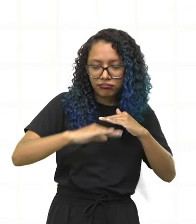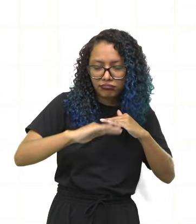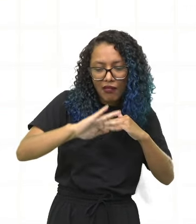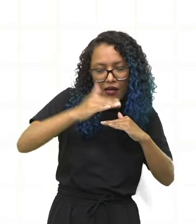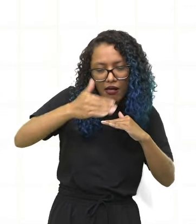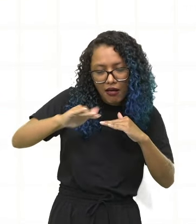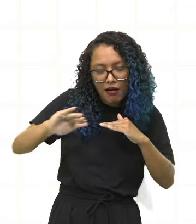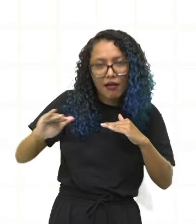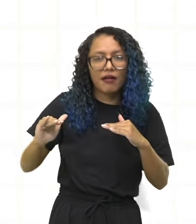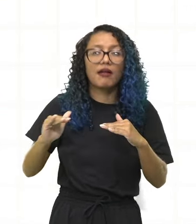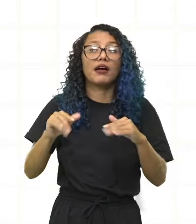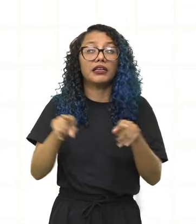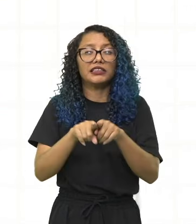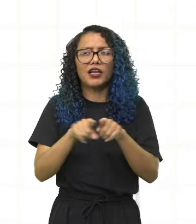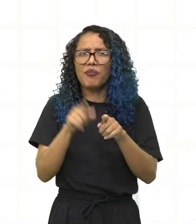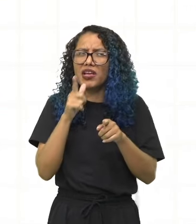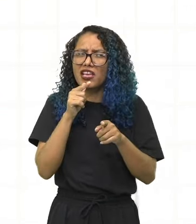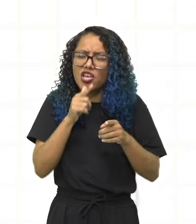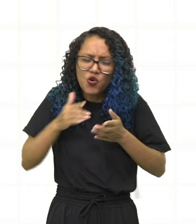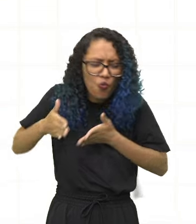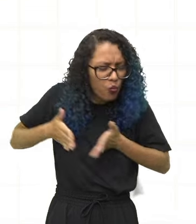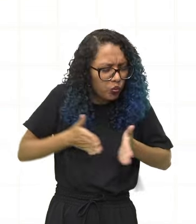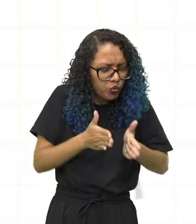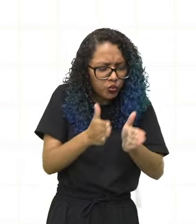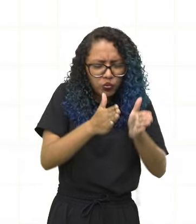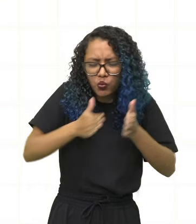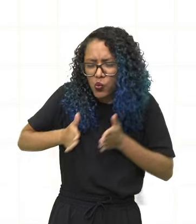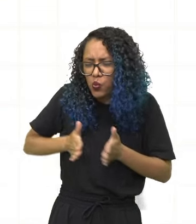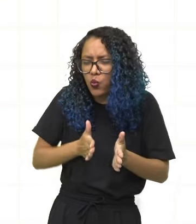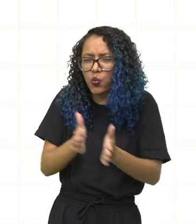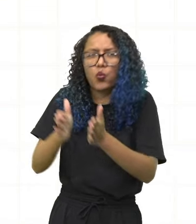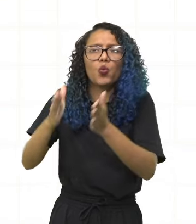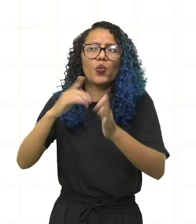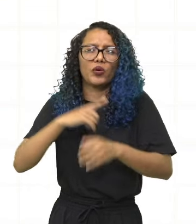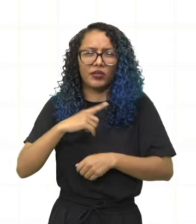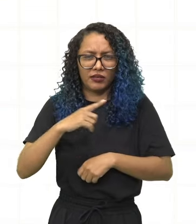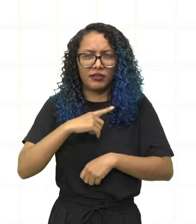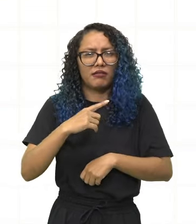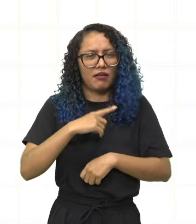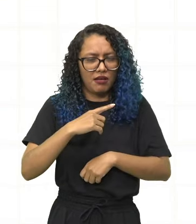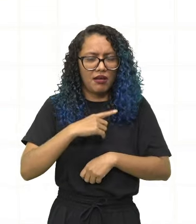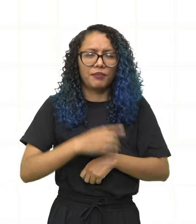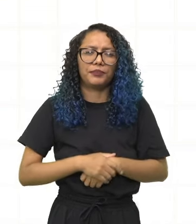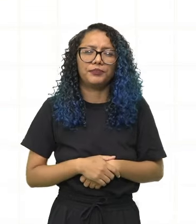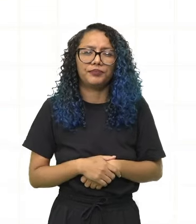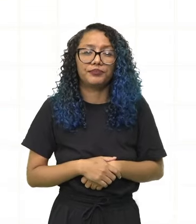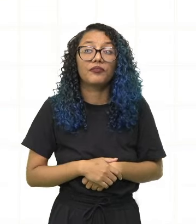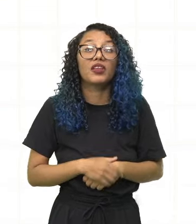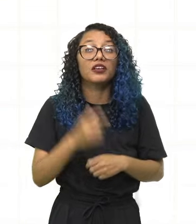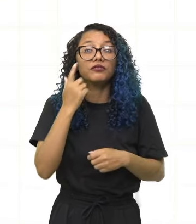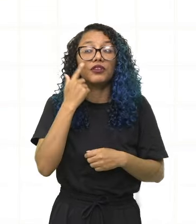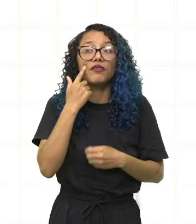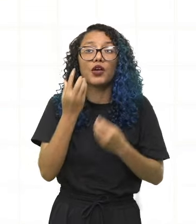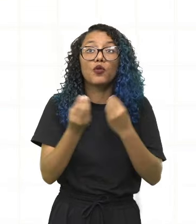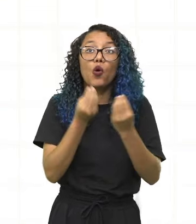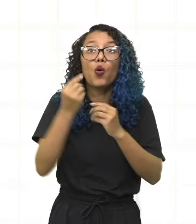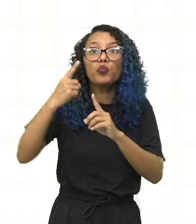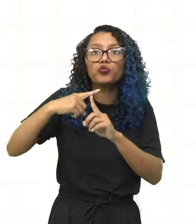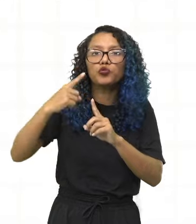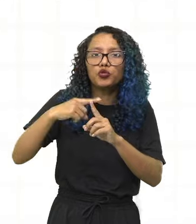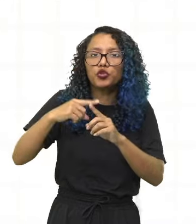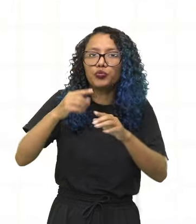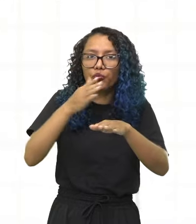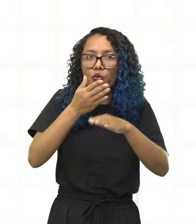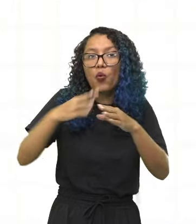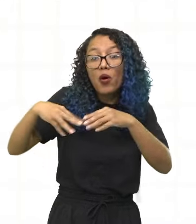e também a abundância de rios, né? E a gente vai verificar mais à frente as formas de relevo que são propícias para a